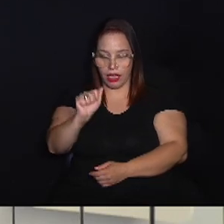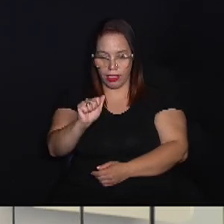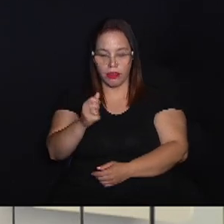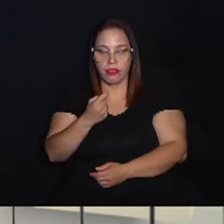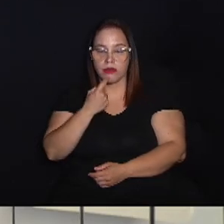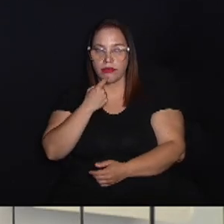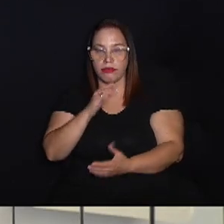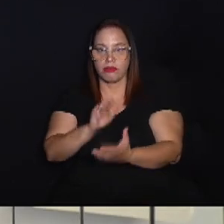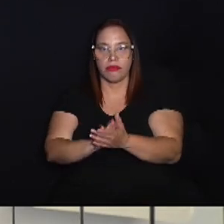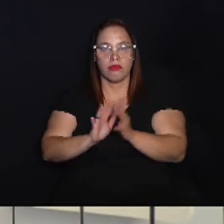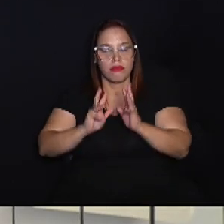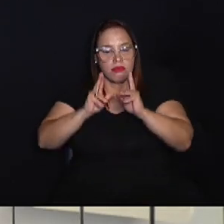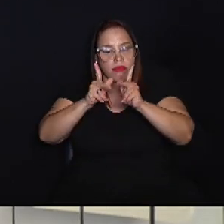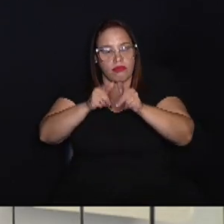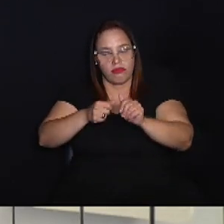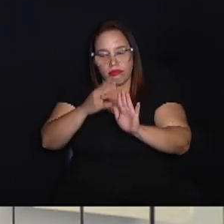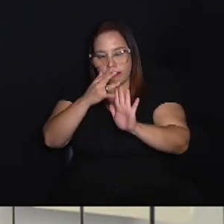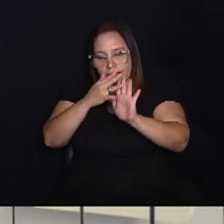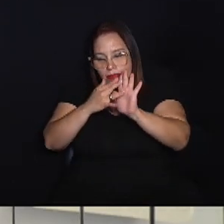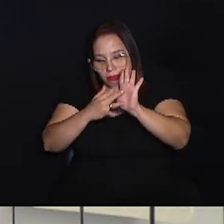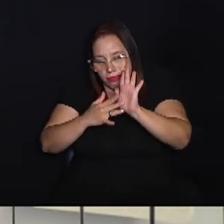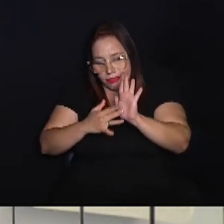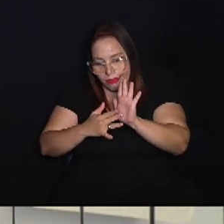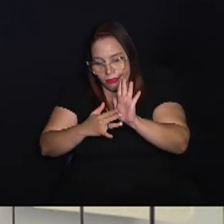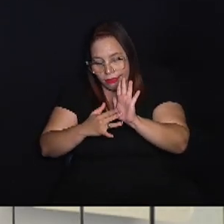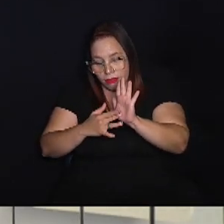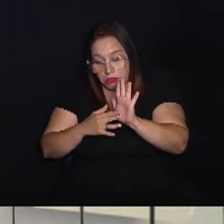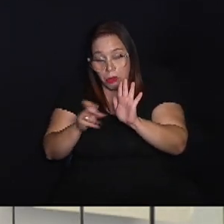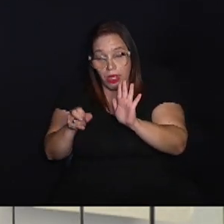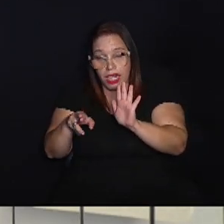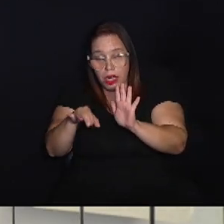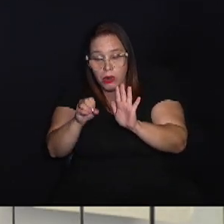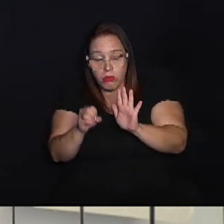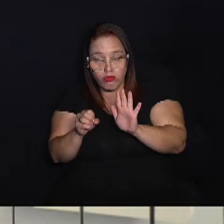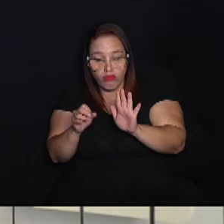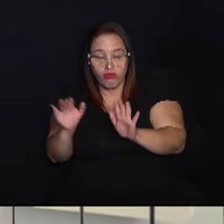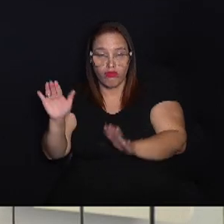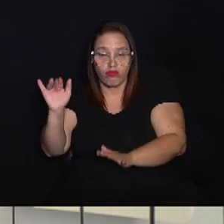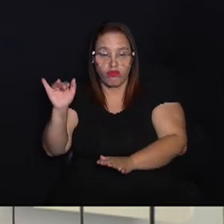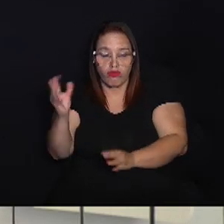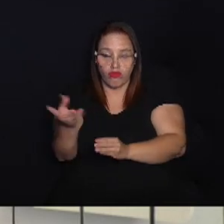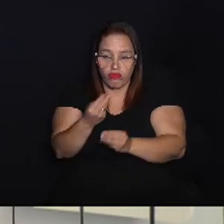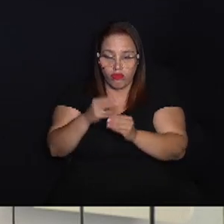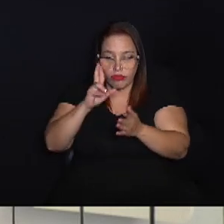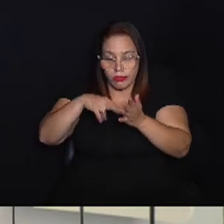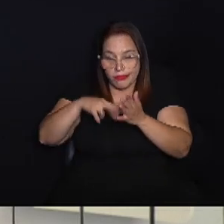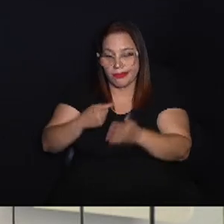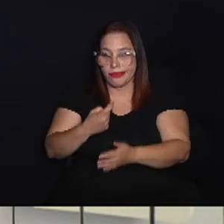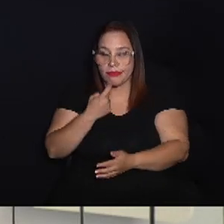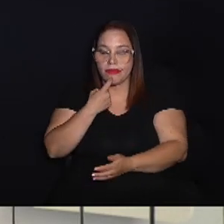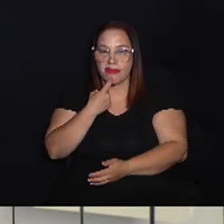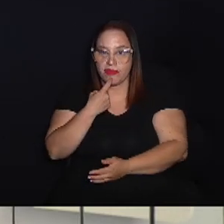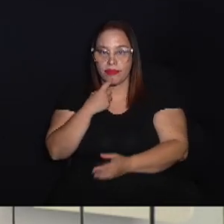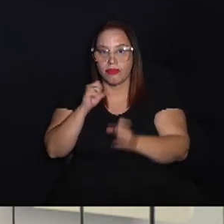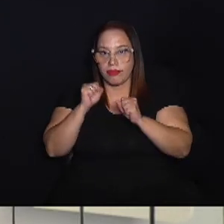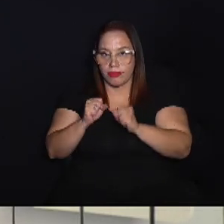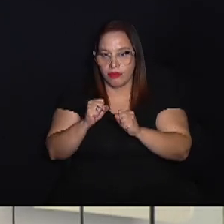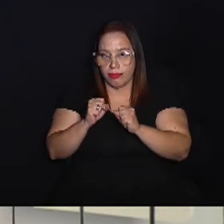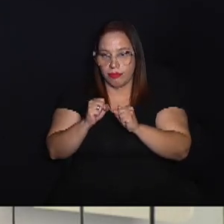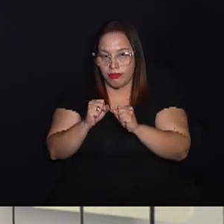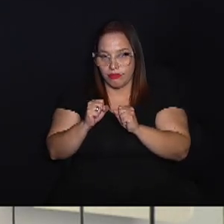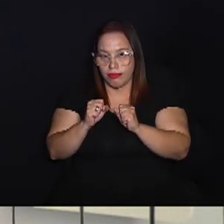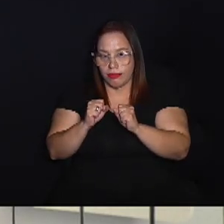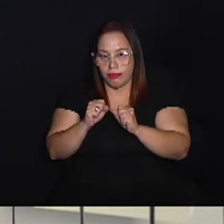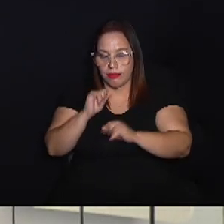@aclacampinas. Todas as reportagens da série sobre os patrimônios de ciências, letras e artes em Campinas podem ser